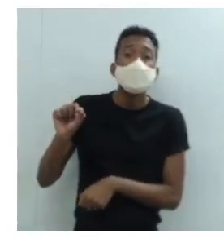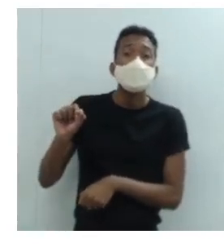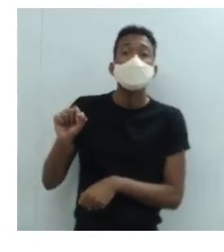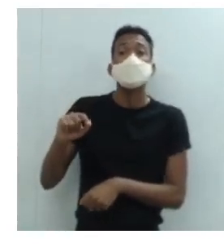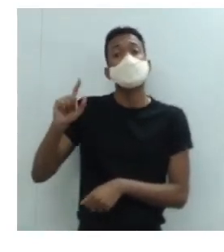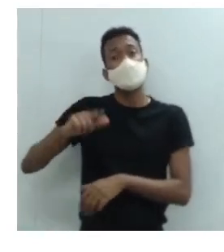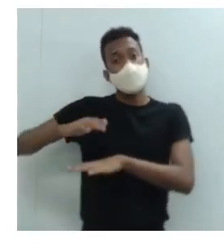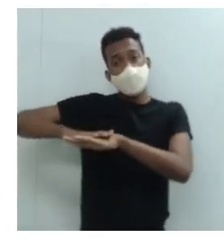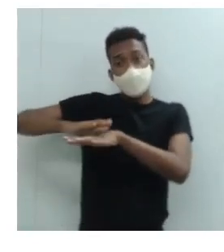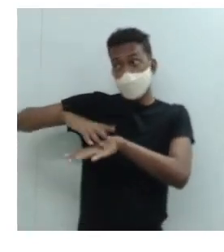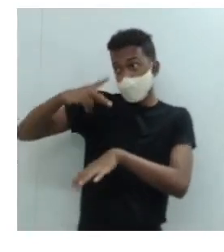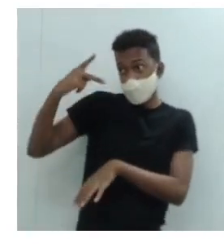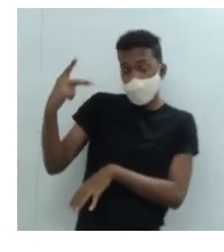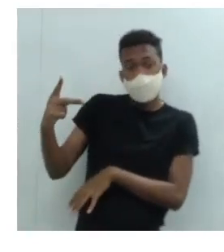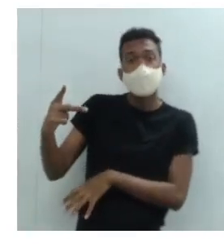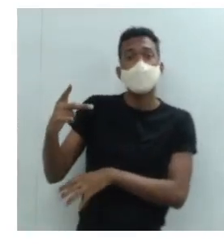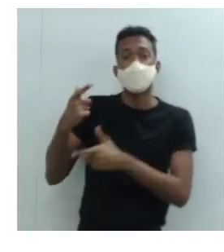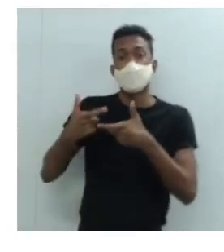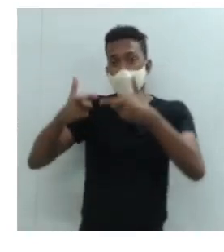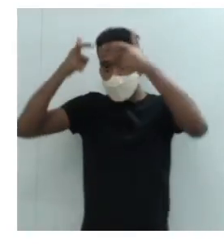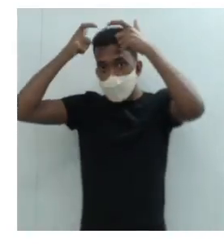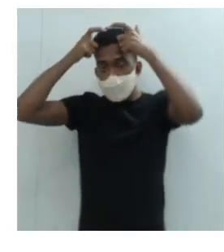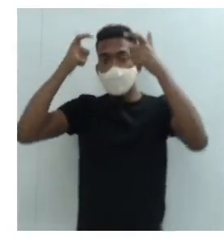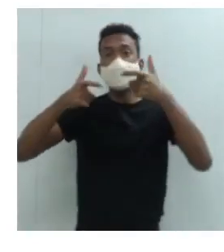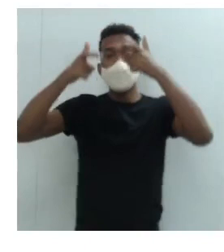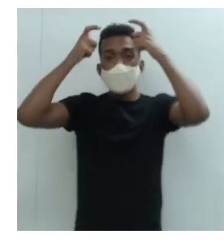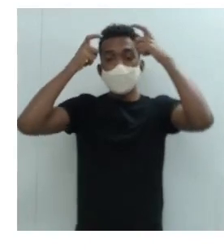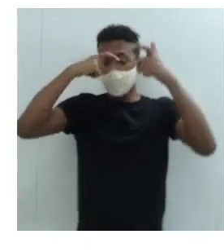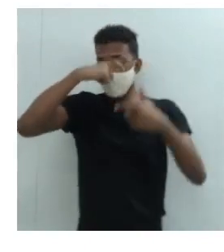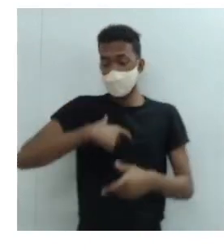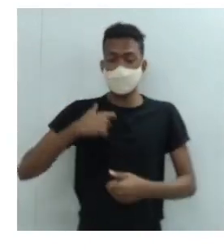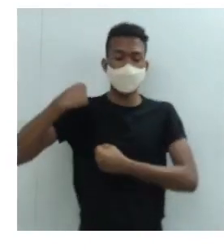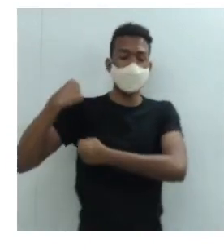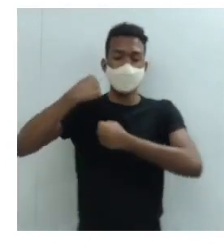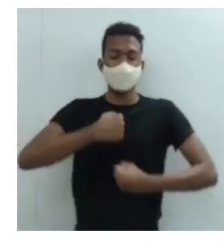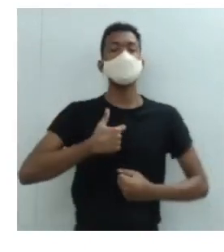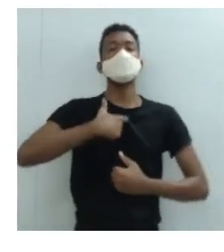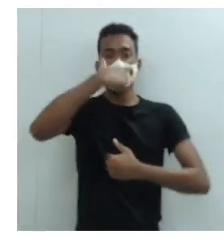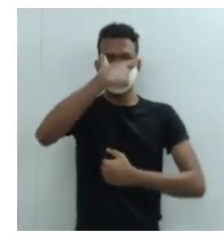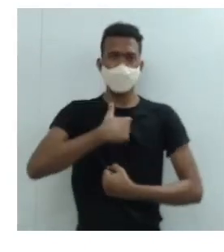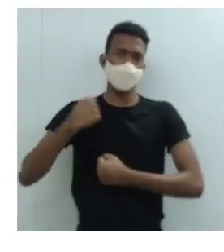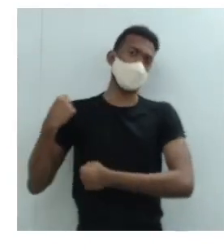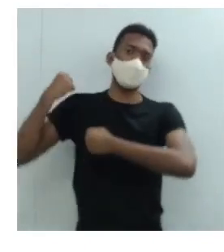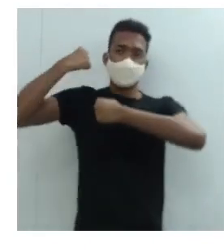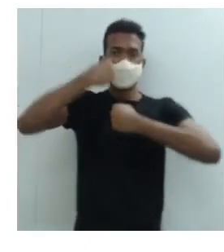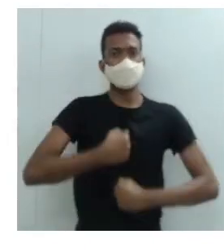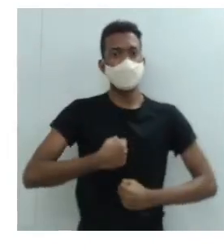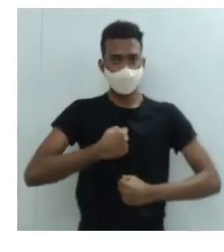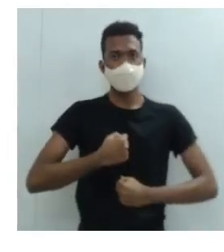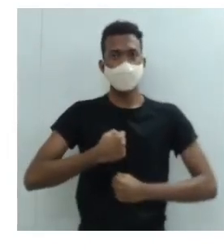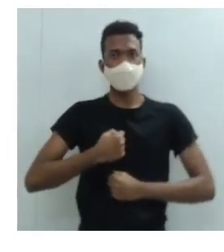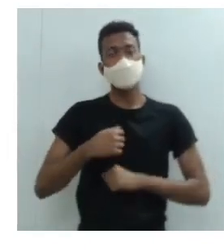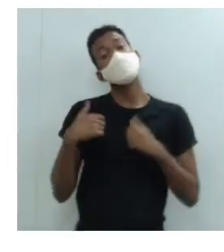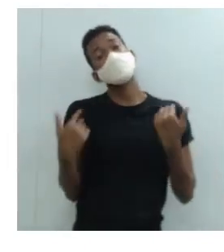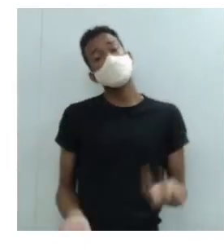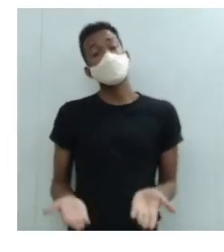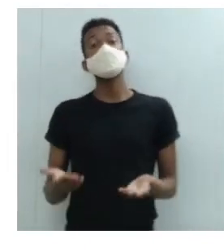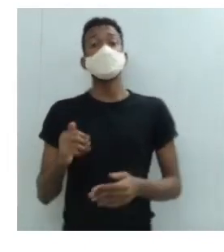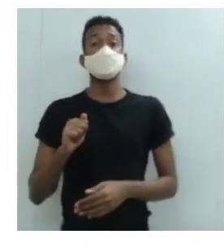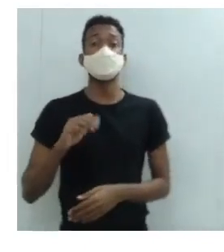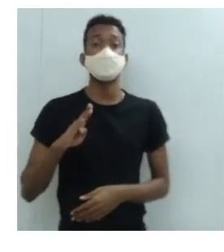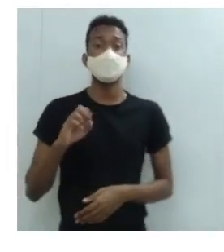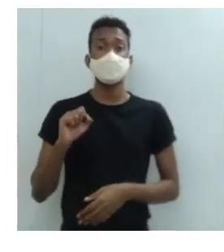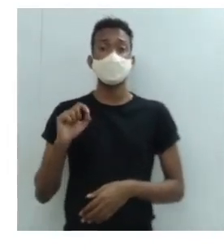rei, né? Então, o rei era absoluto. Então, o rei dizia, eu sou o poder. É isso. Então, o